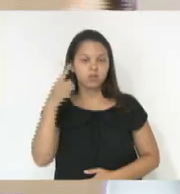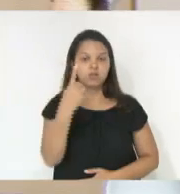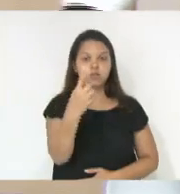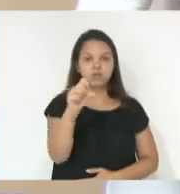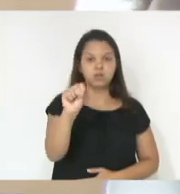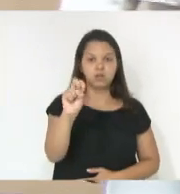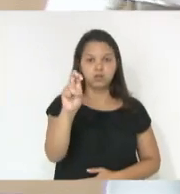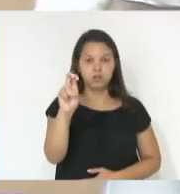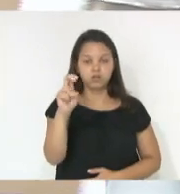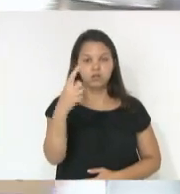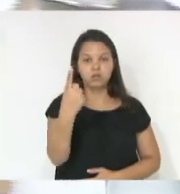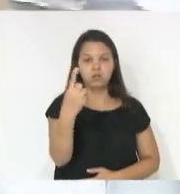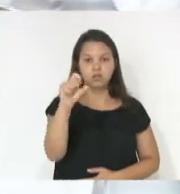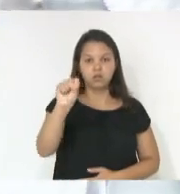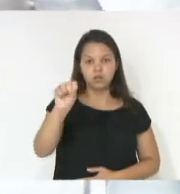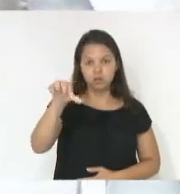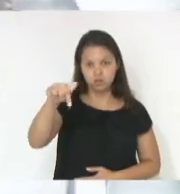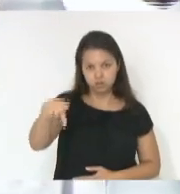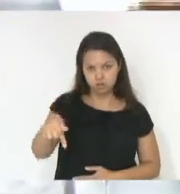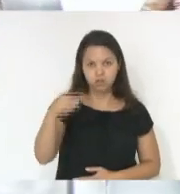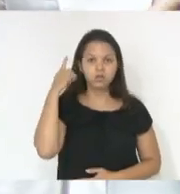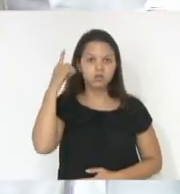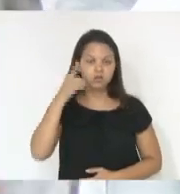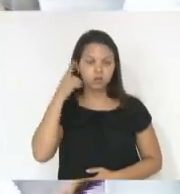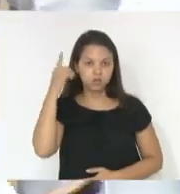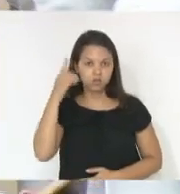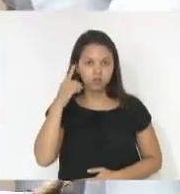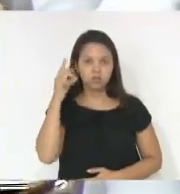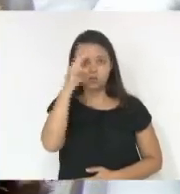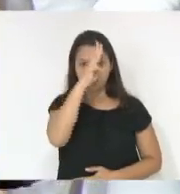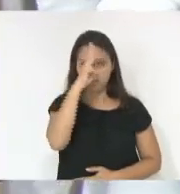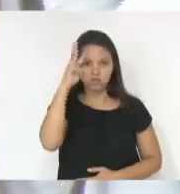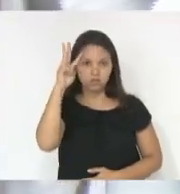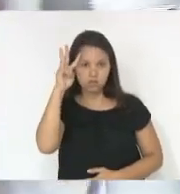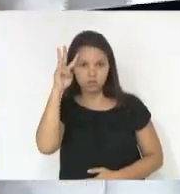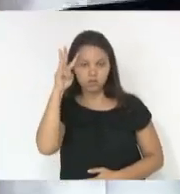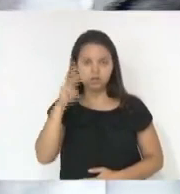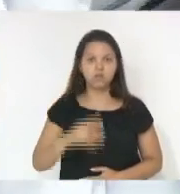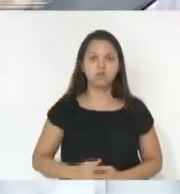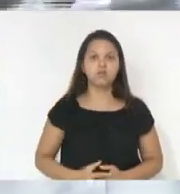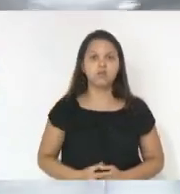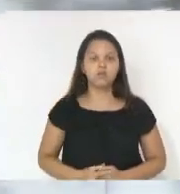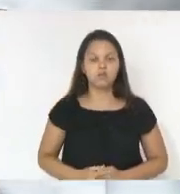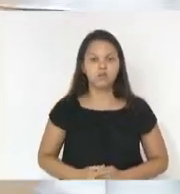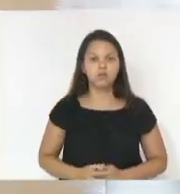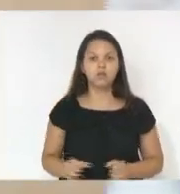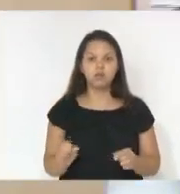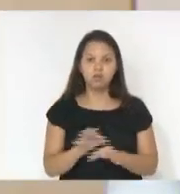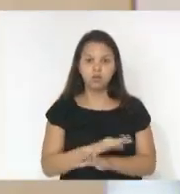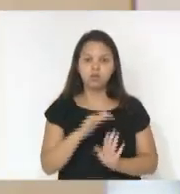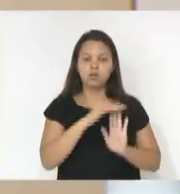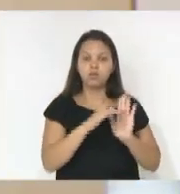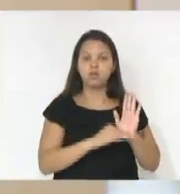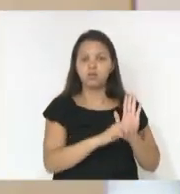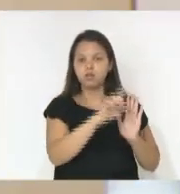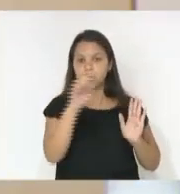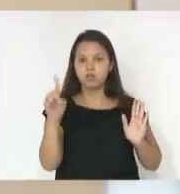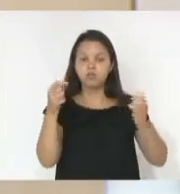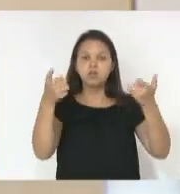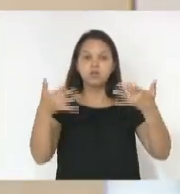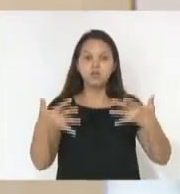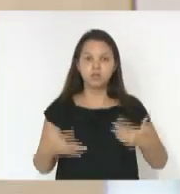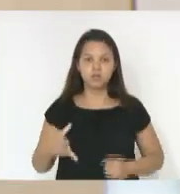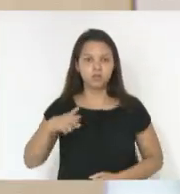185 e 187, autor, deputado Volney Weber. Fim da ordem do dia, passamos às